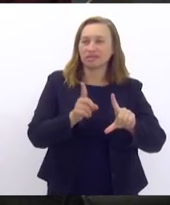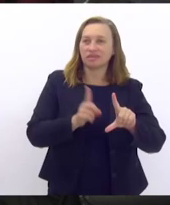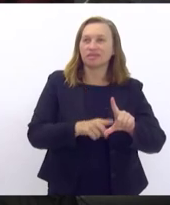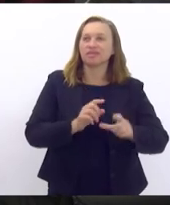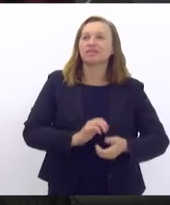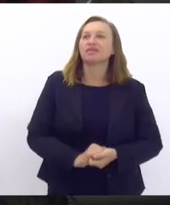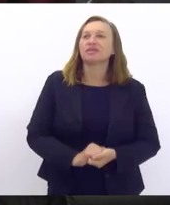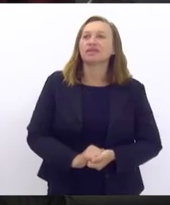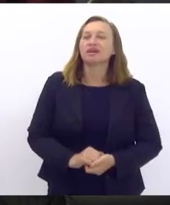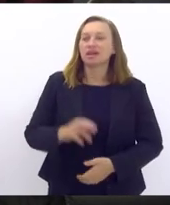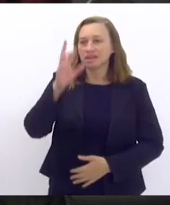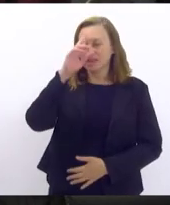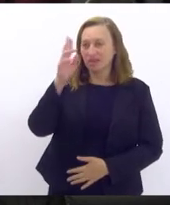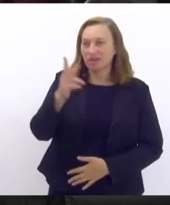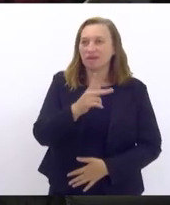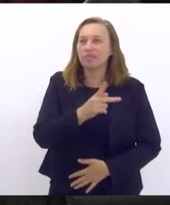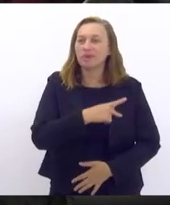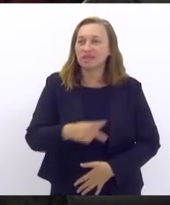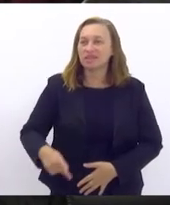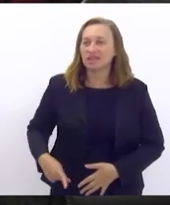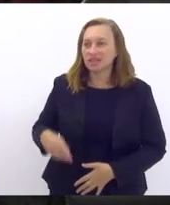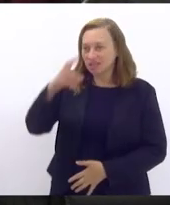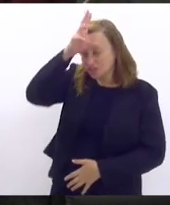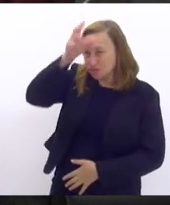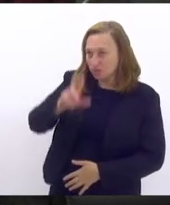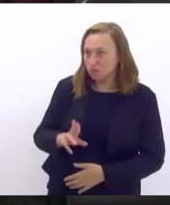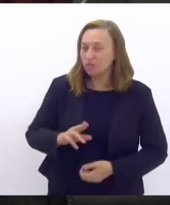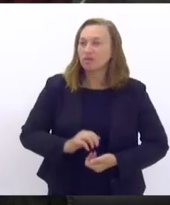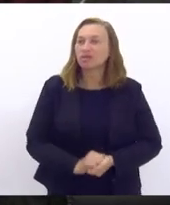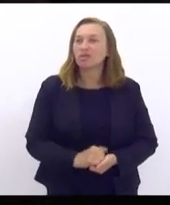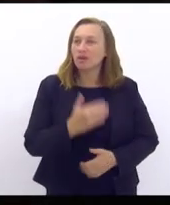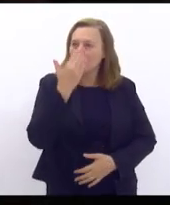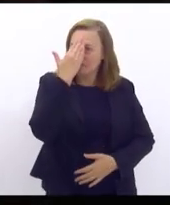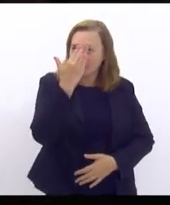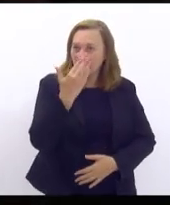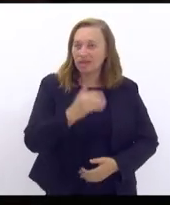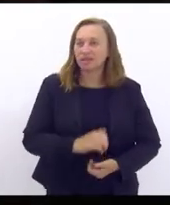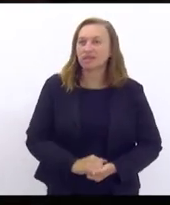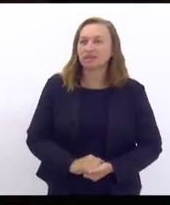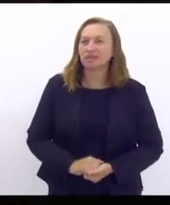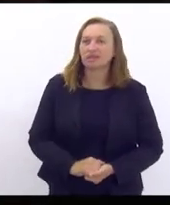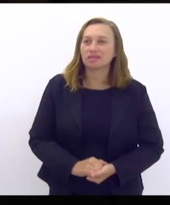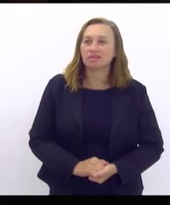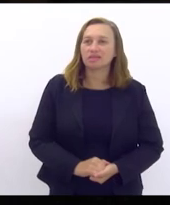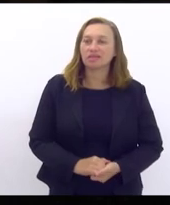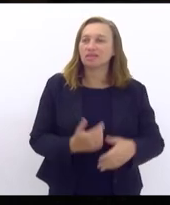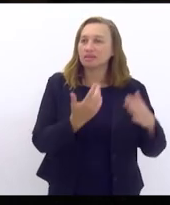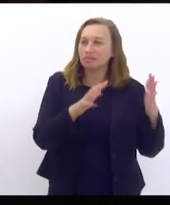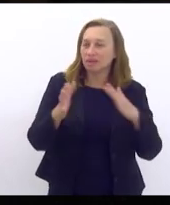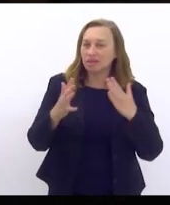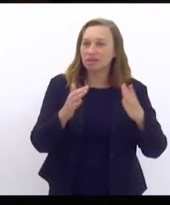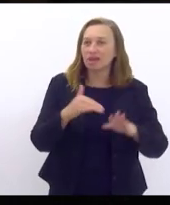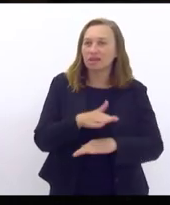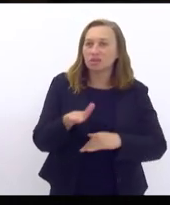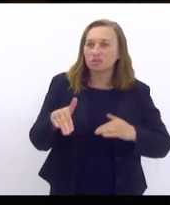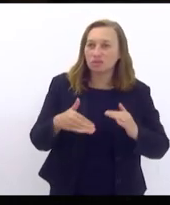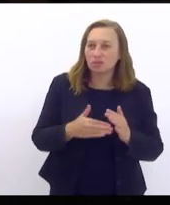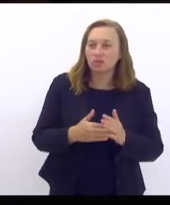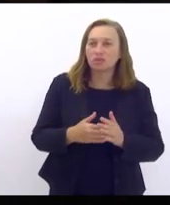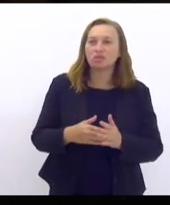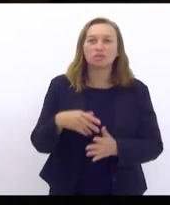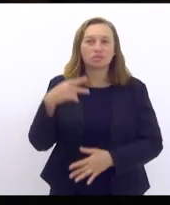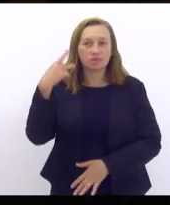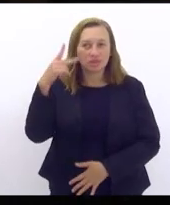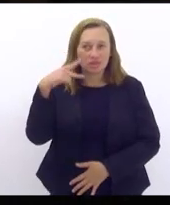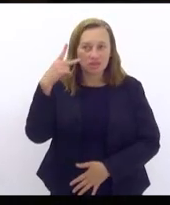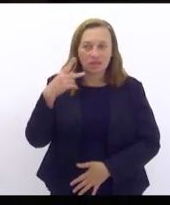Senhora Presidenta Tia Ju, muito obrigada. Queria saudar todos os parlamentares